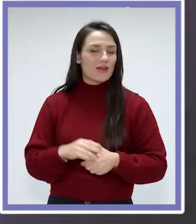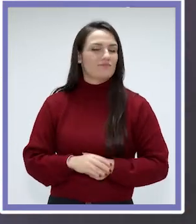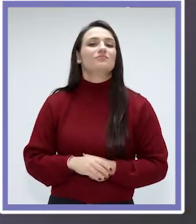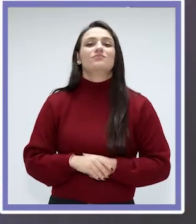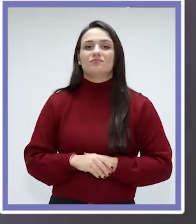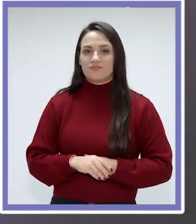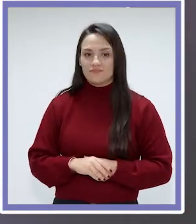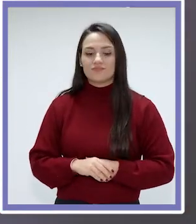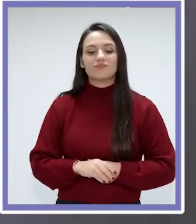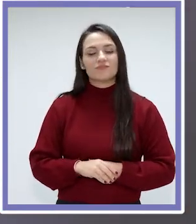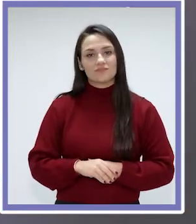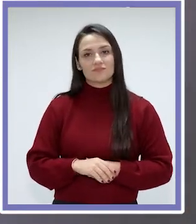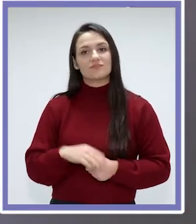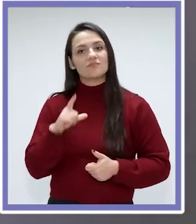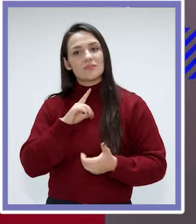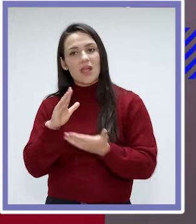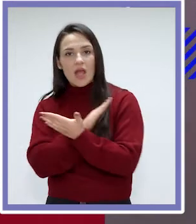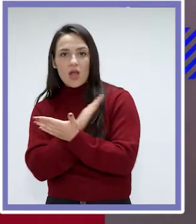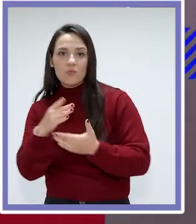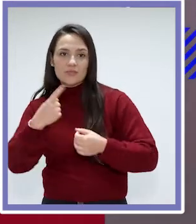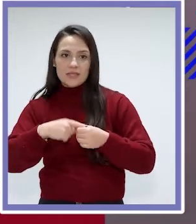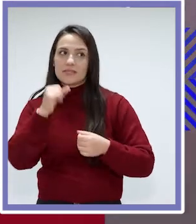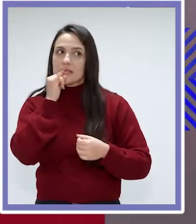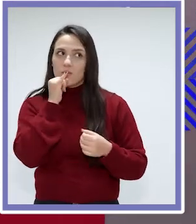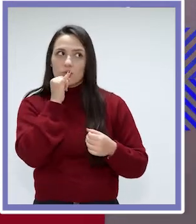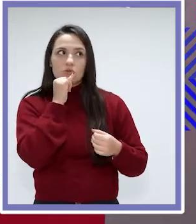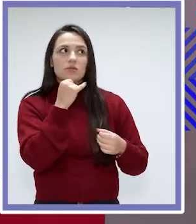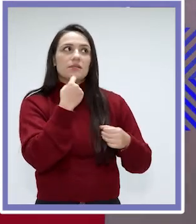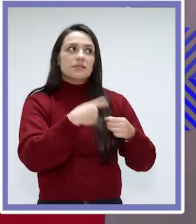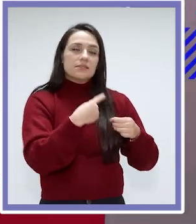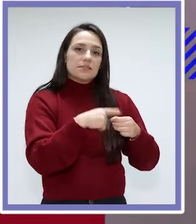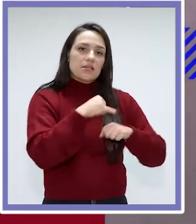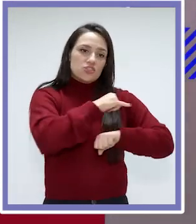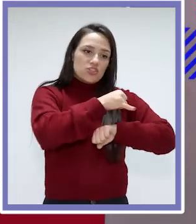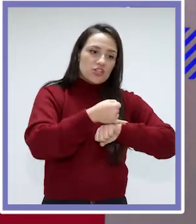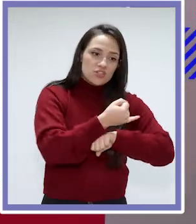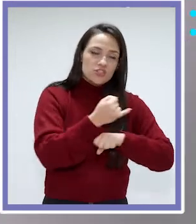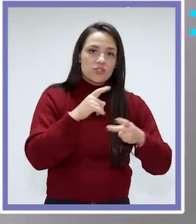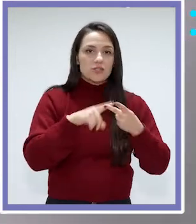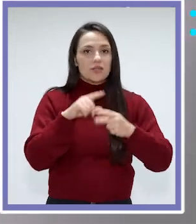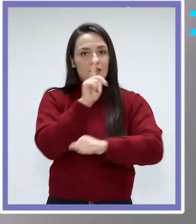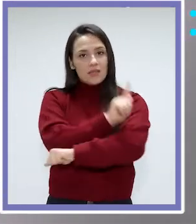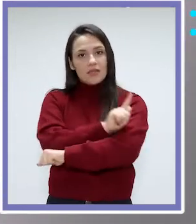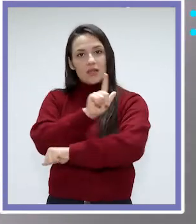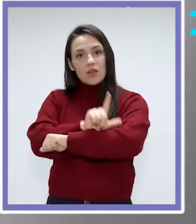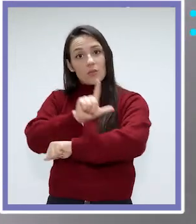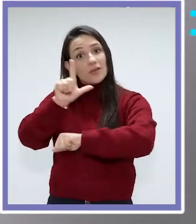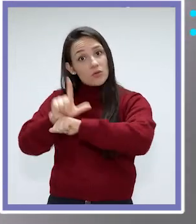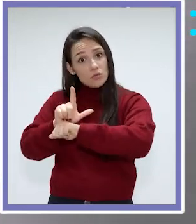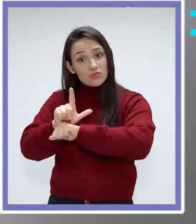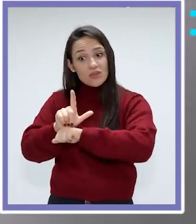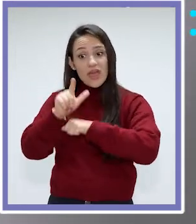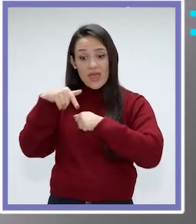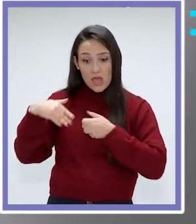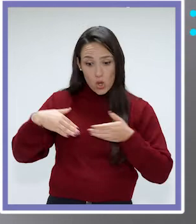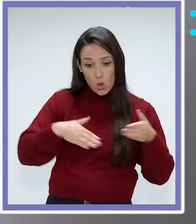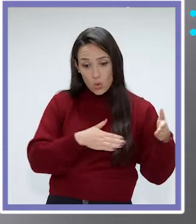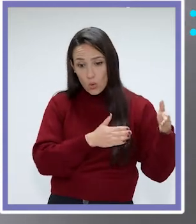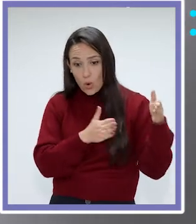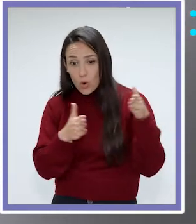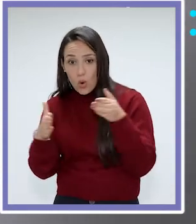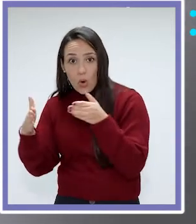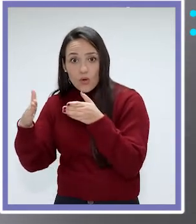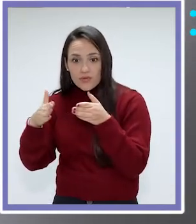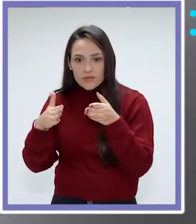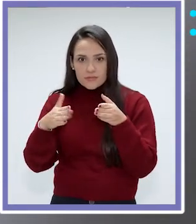então, assim, algumas cidades, por exemplo, Jardim e Guia Lopes da Laguna, a rota passa no meio da cidade, isso vai ter um impacto